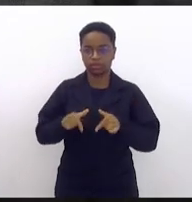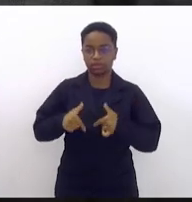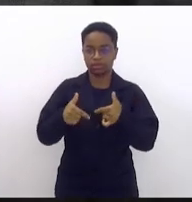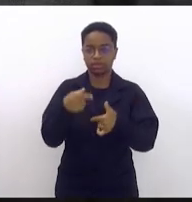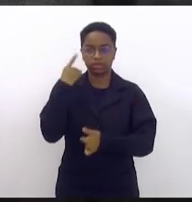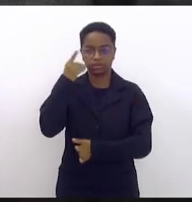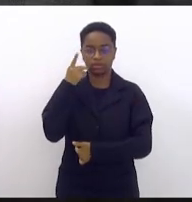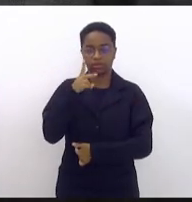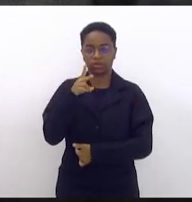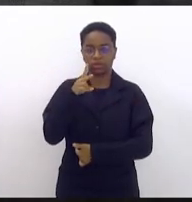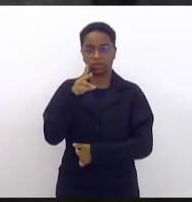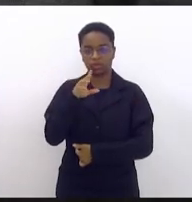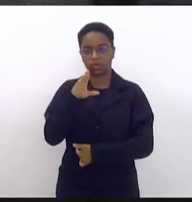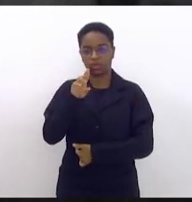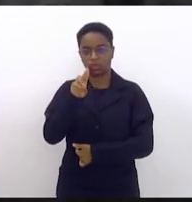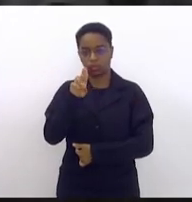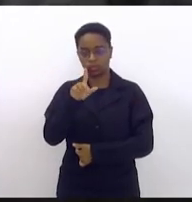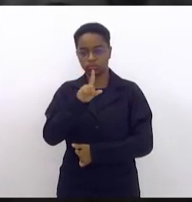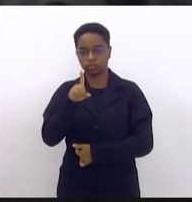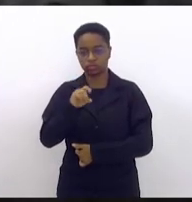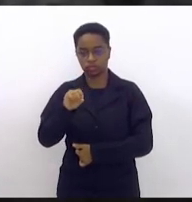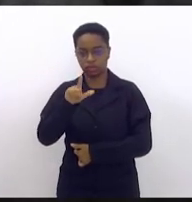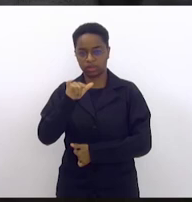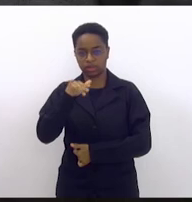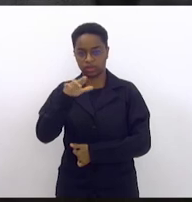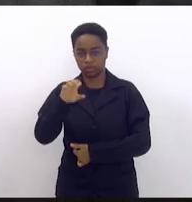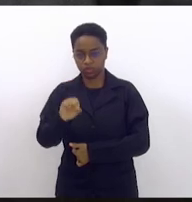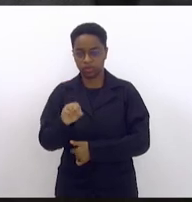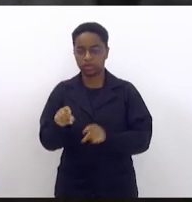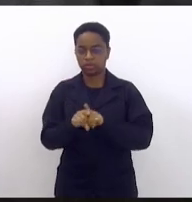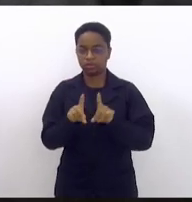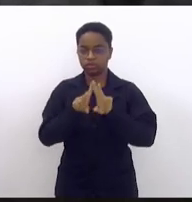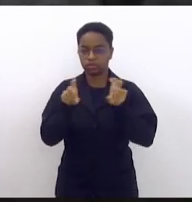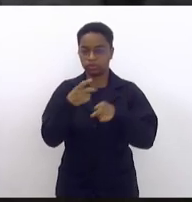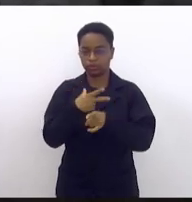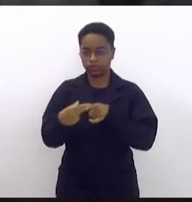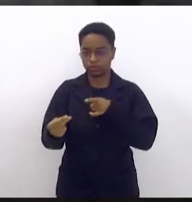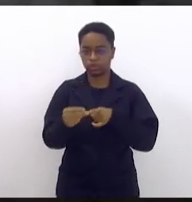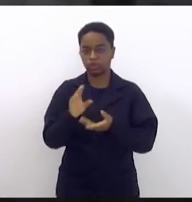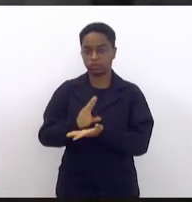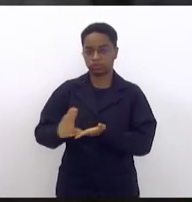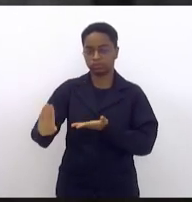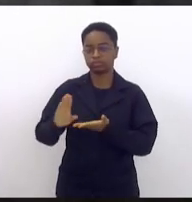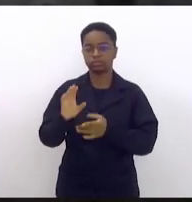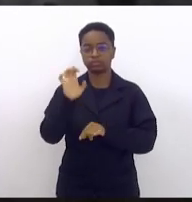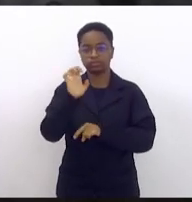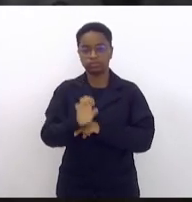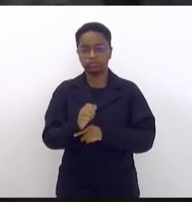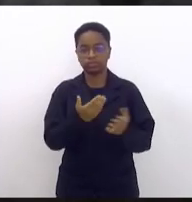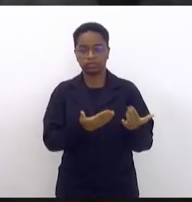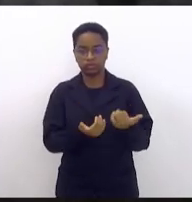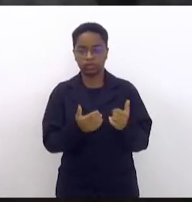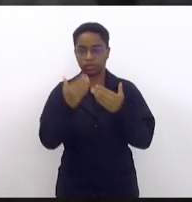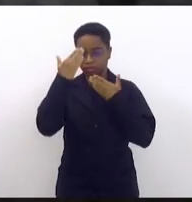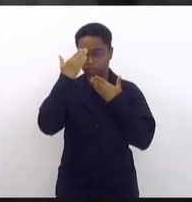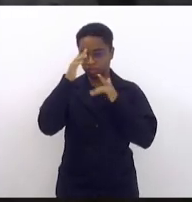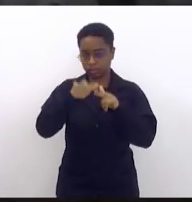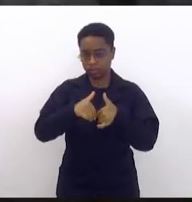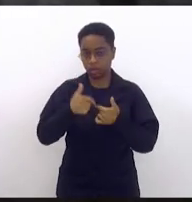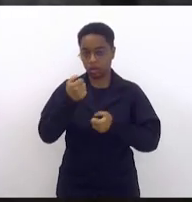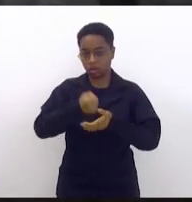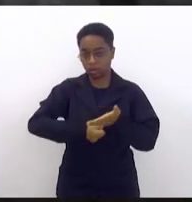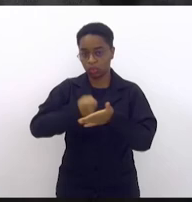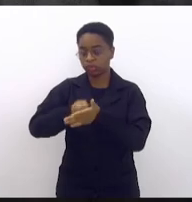e nós tivemos a Vitória com o fundo estadual da Juventude graças à luta à iniciativa